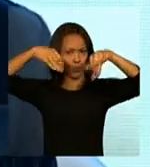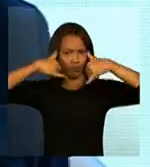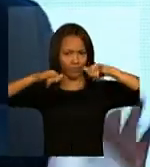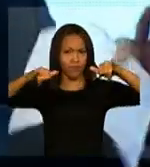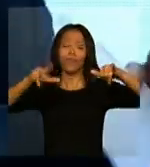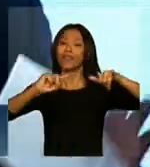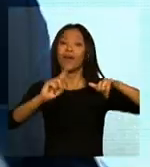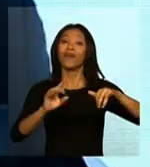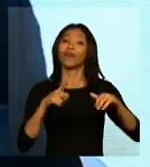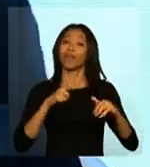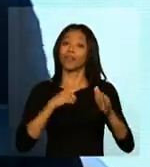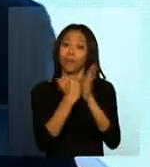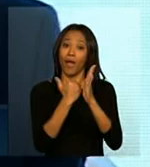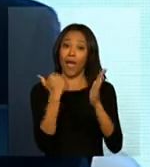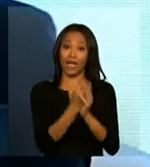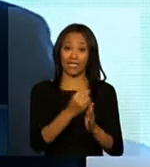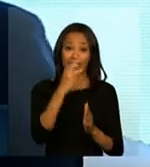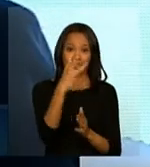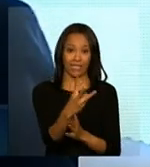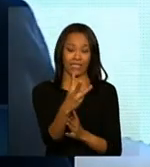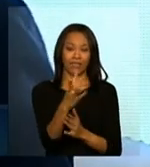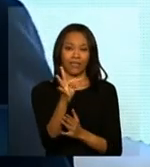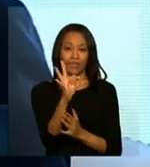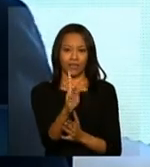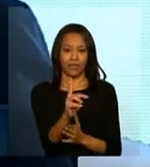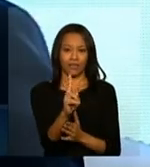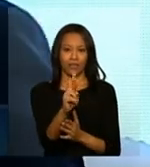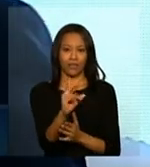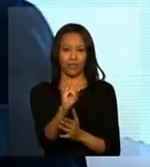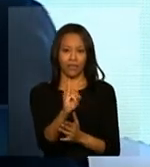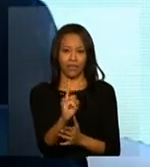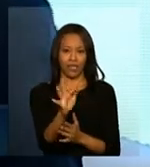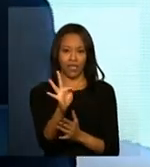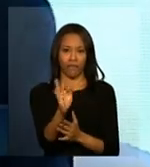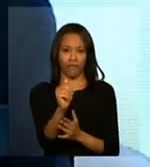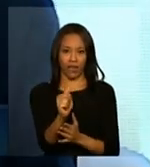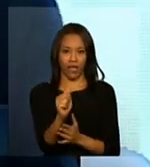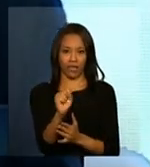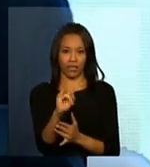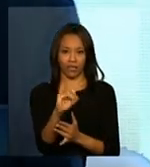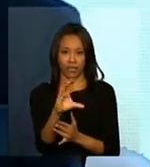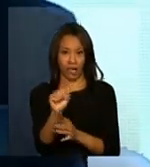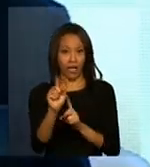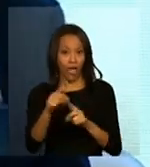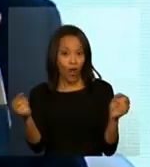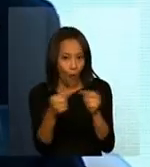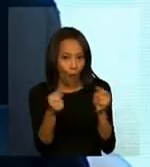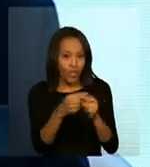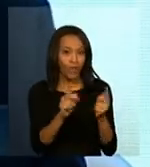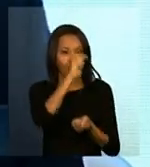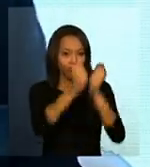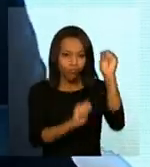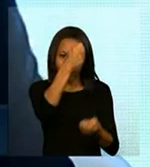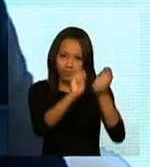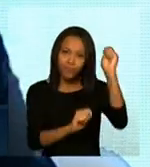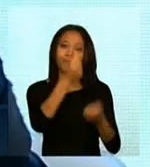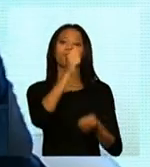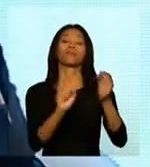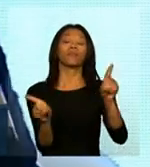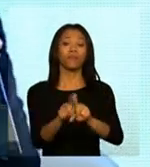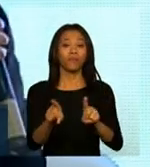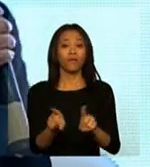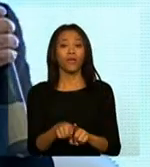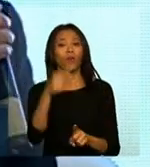trifásica para a produção, luz, energia mais forte para a produção. O Água para Todos nos permitiu também,